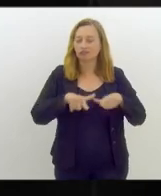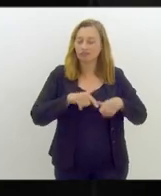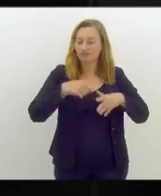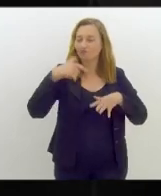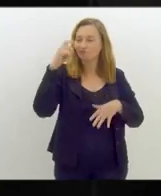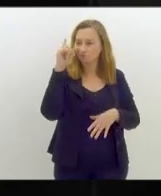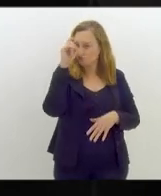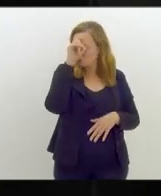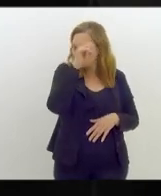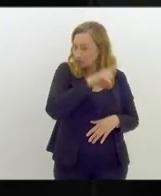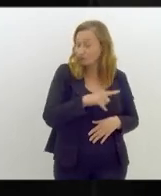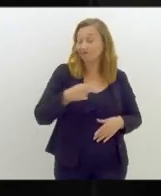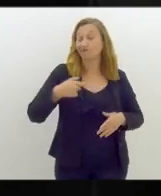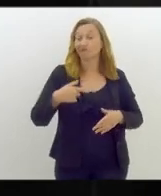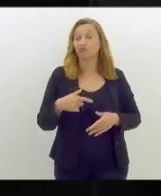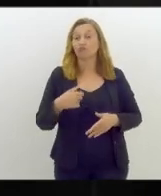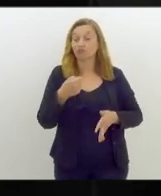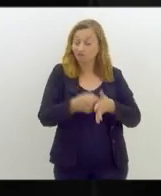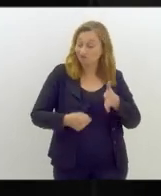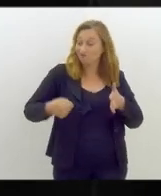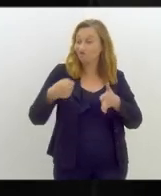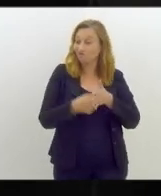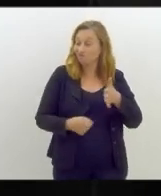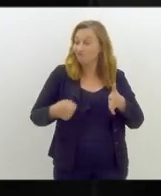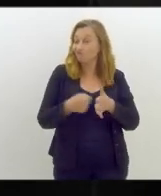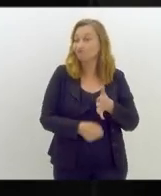luta, um mandato onde